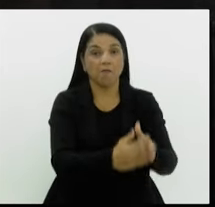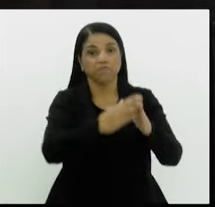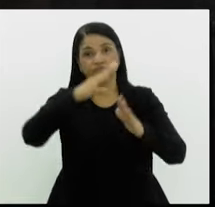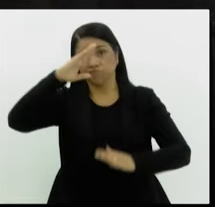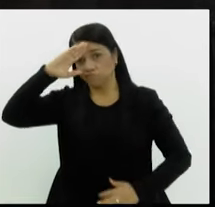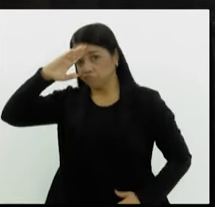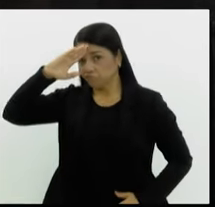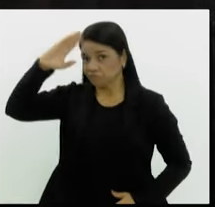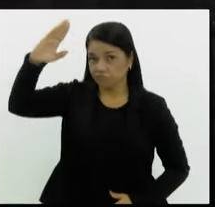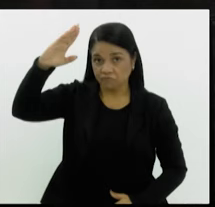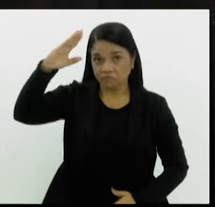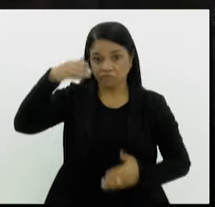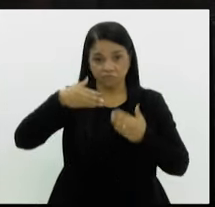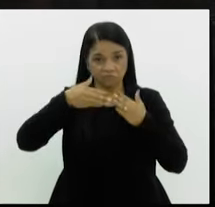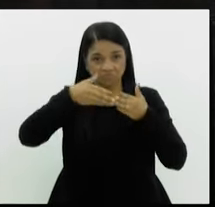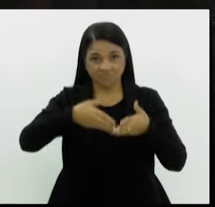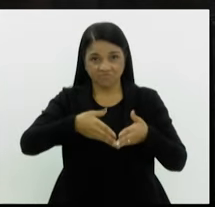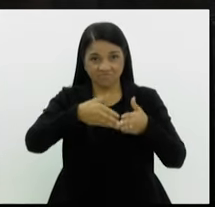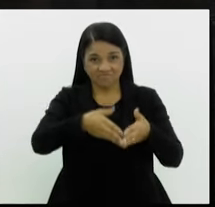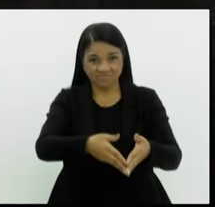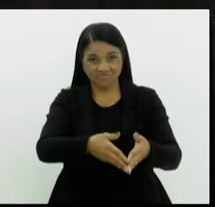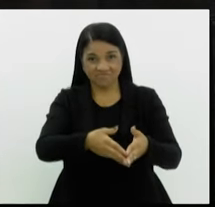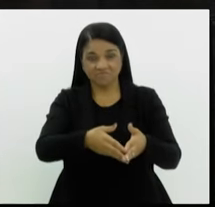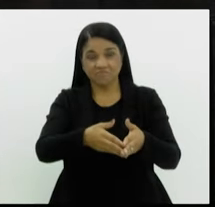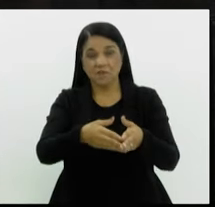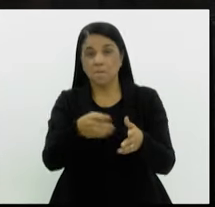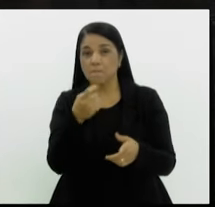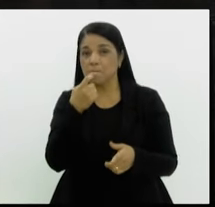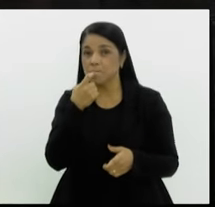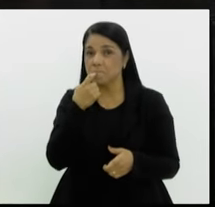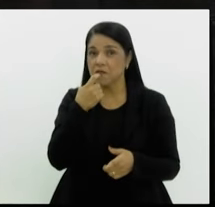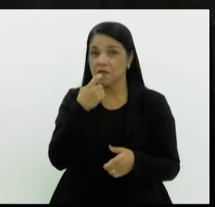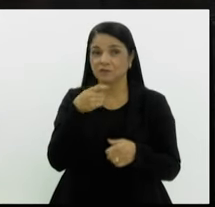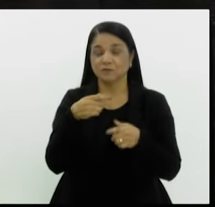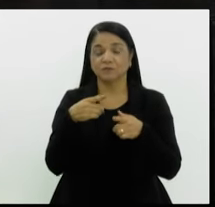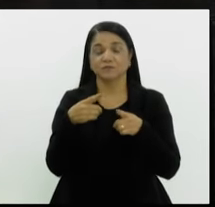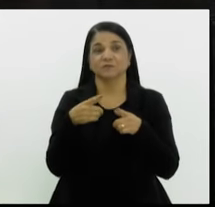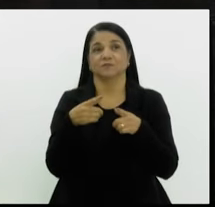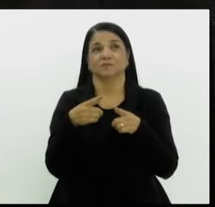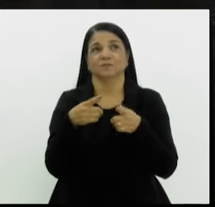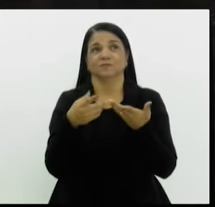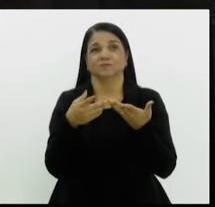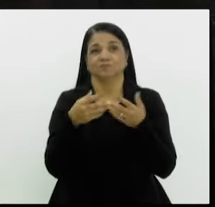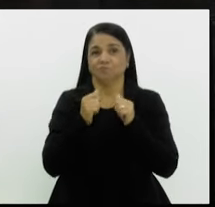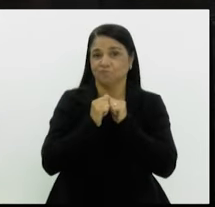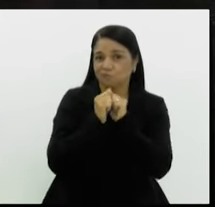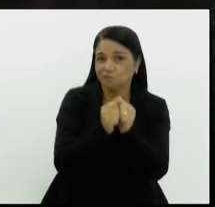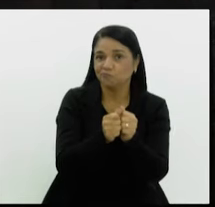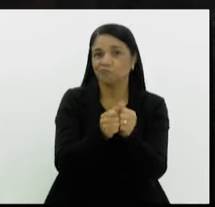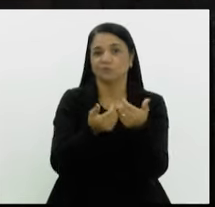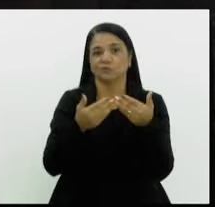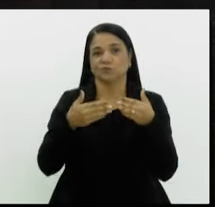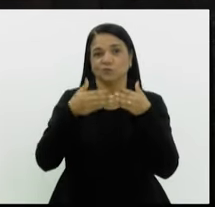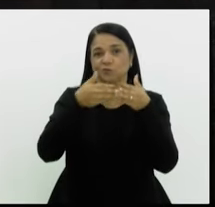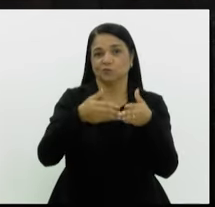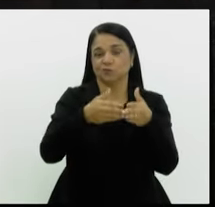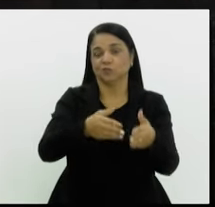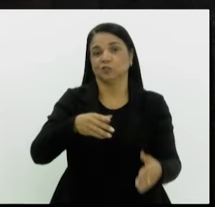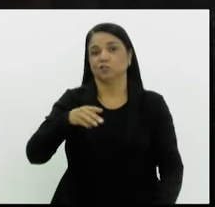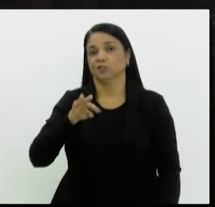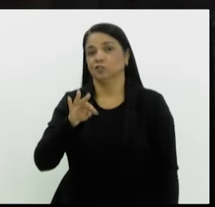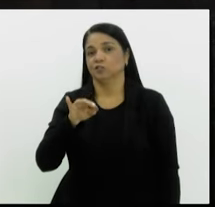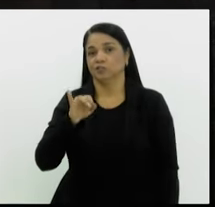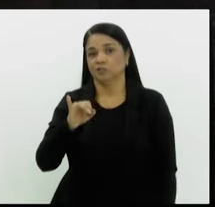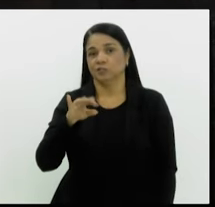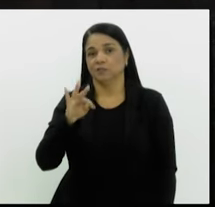que se aproxima muito mais do comandante do Titanic, permite que ele já não sabe mais o que